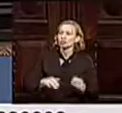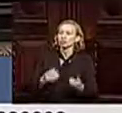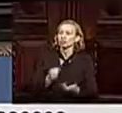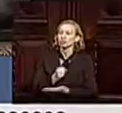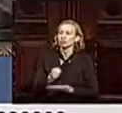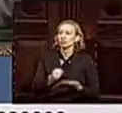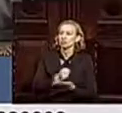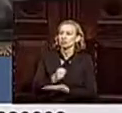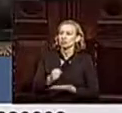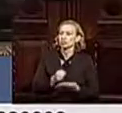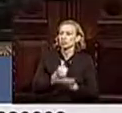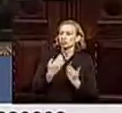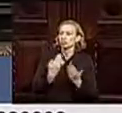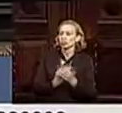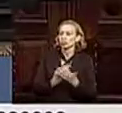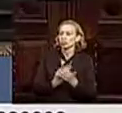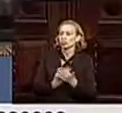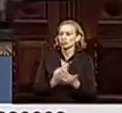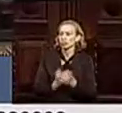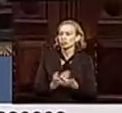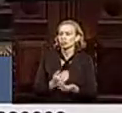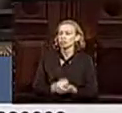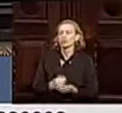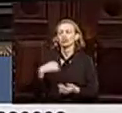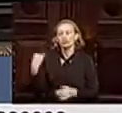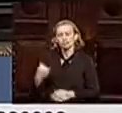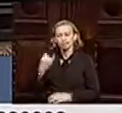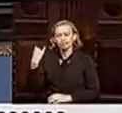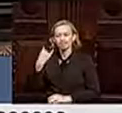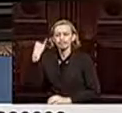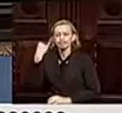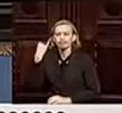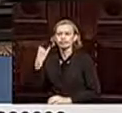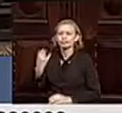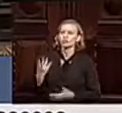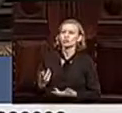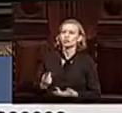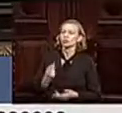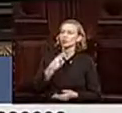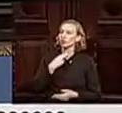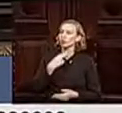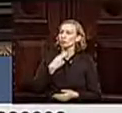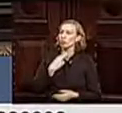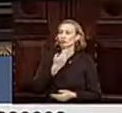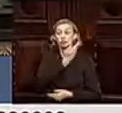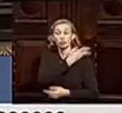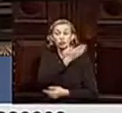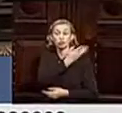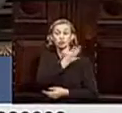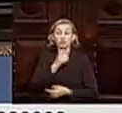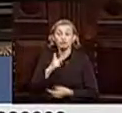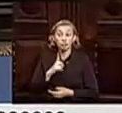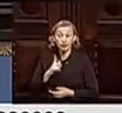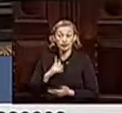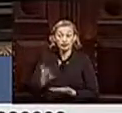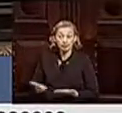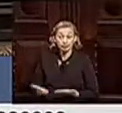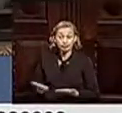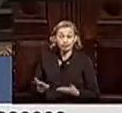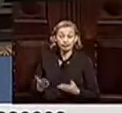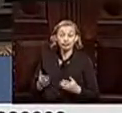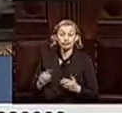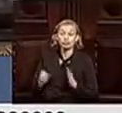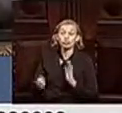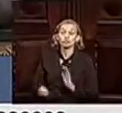e à literatura de África. Portanto, é muito importante não fazer pouco caso da séria questão da desigualdade